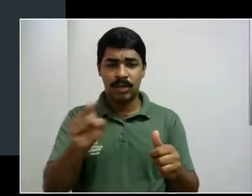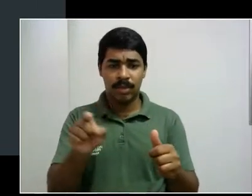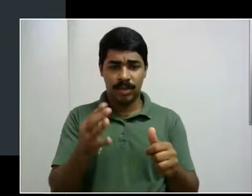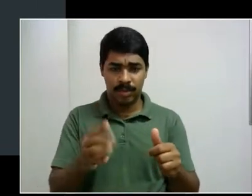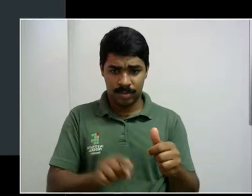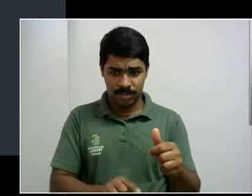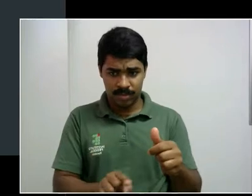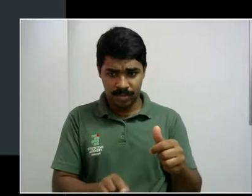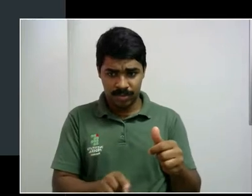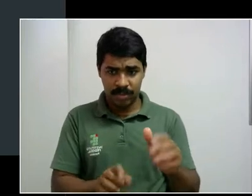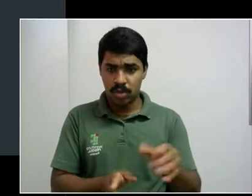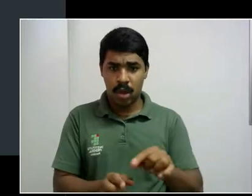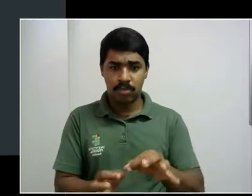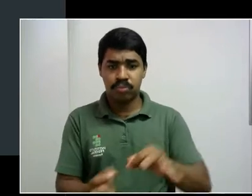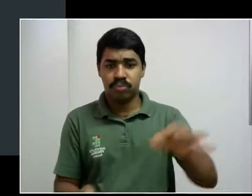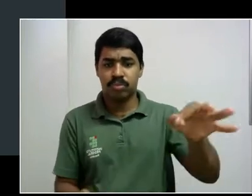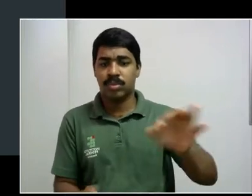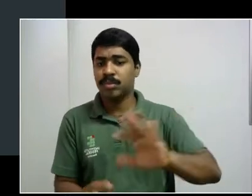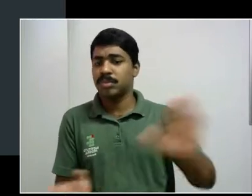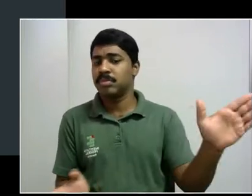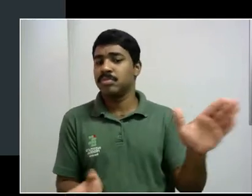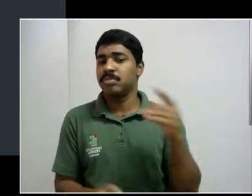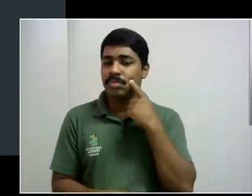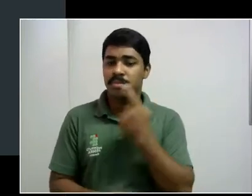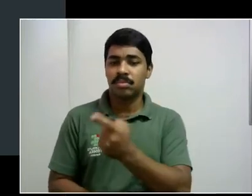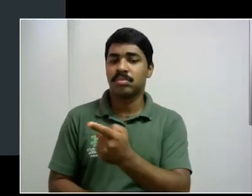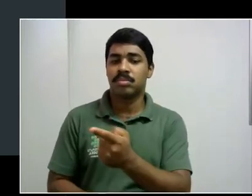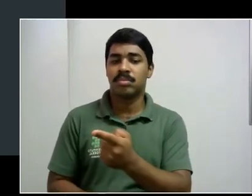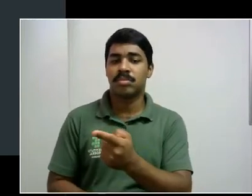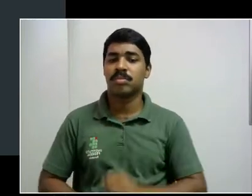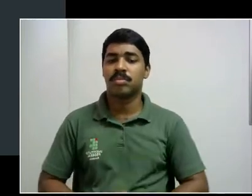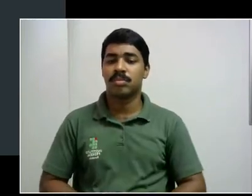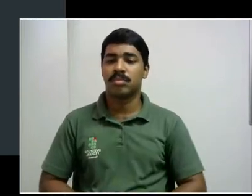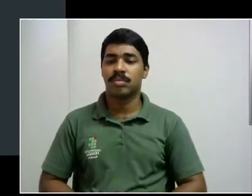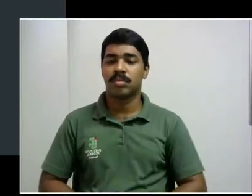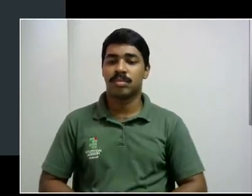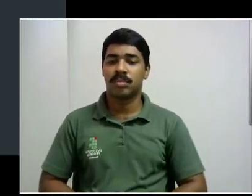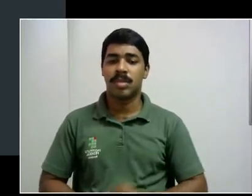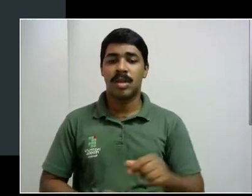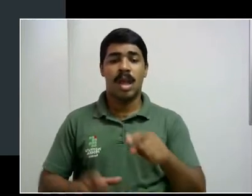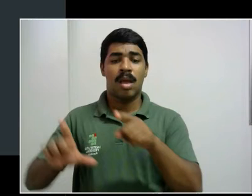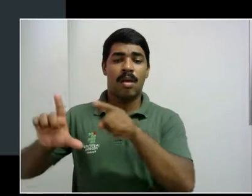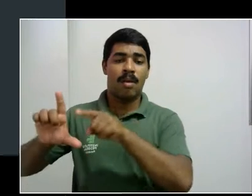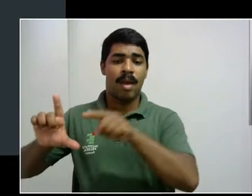lá embaixo. Agora só é ligar esses pontos. Ó. E ficou, esse é o nosso gráfico da função